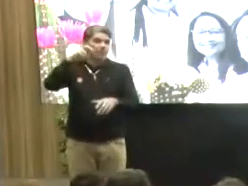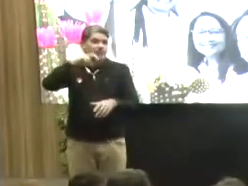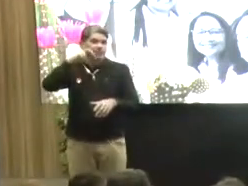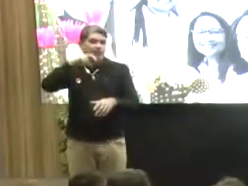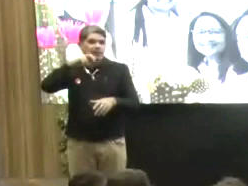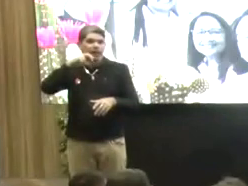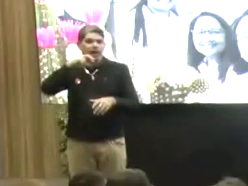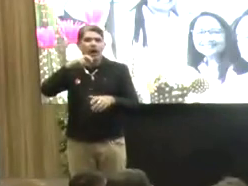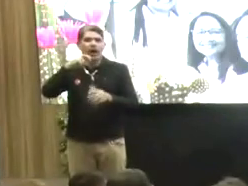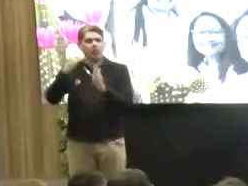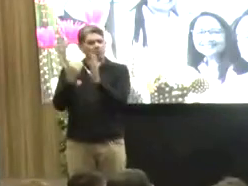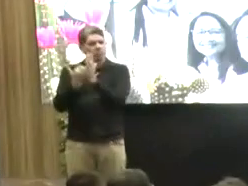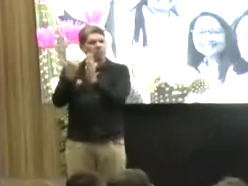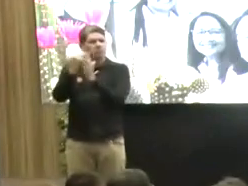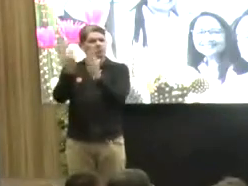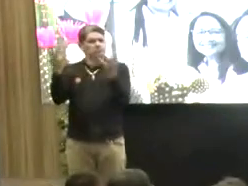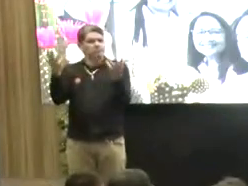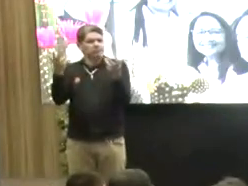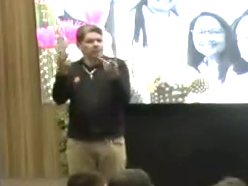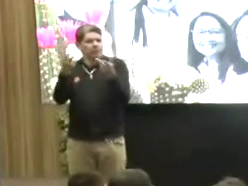à organização.